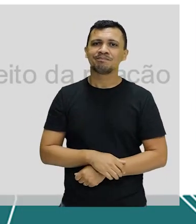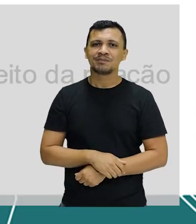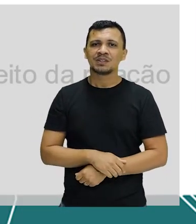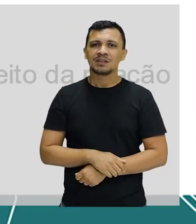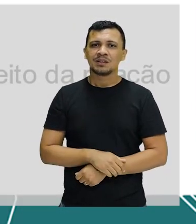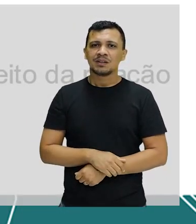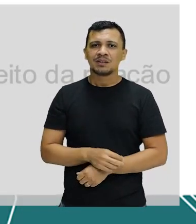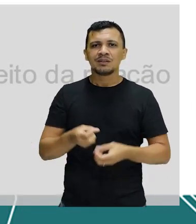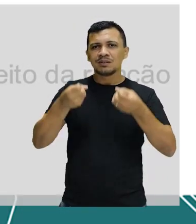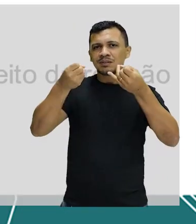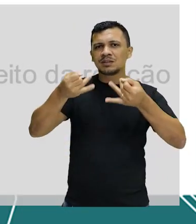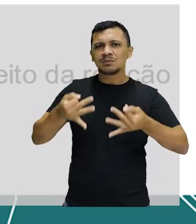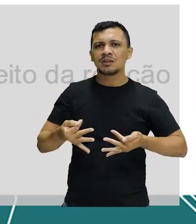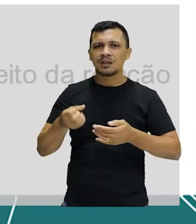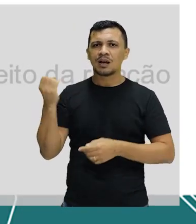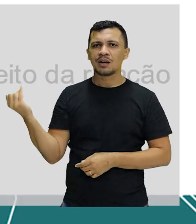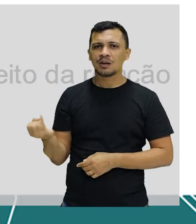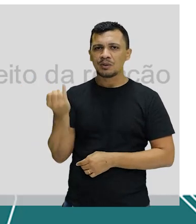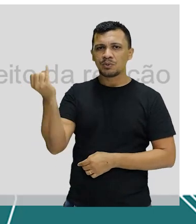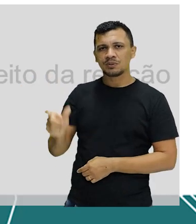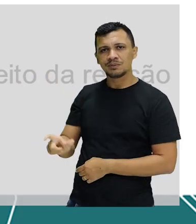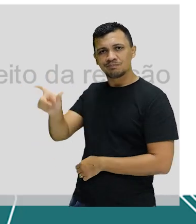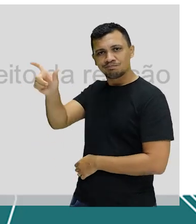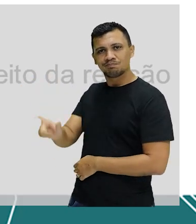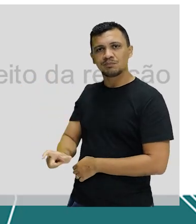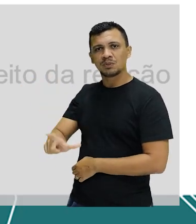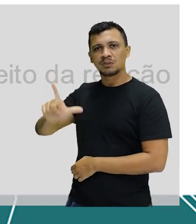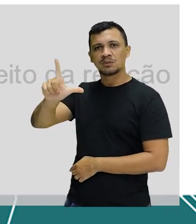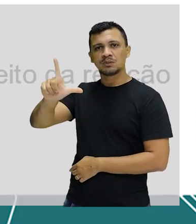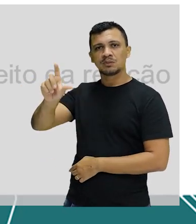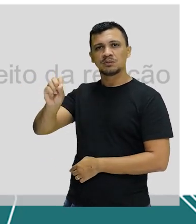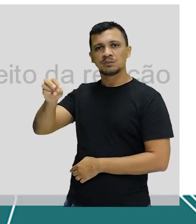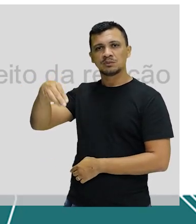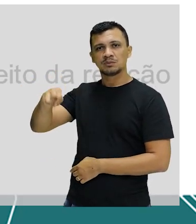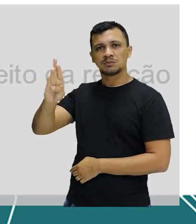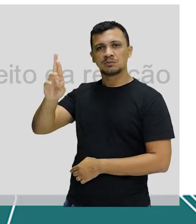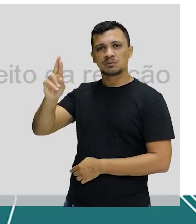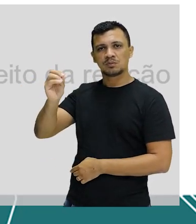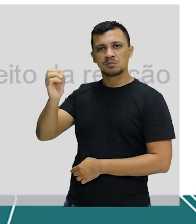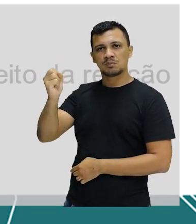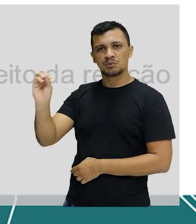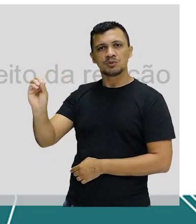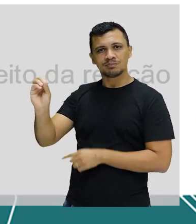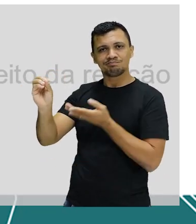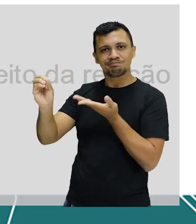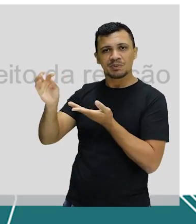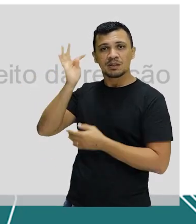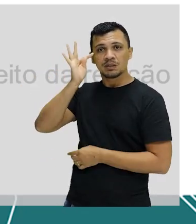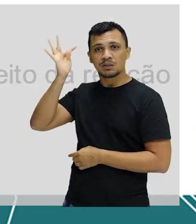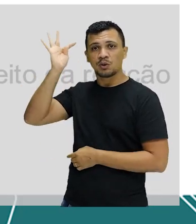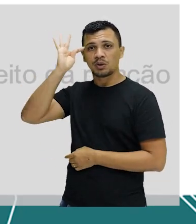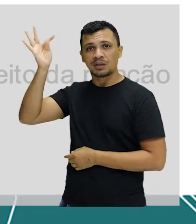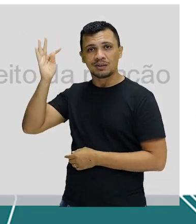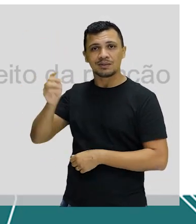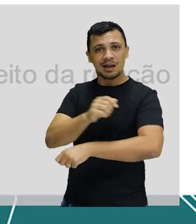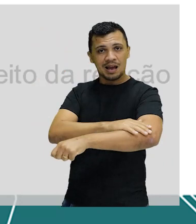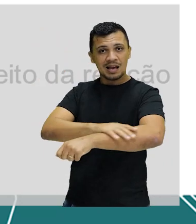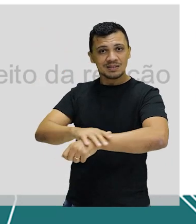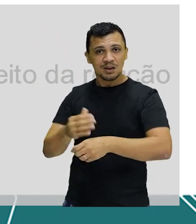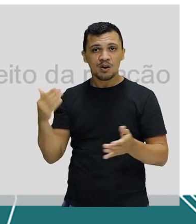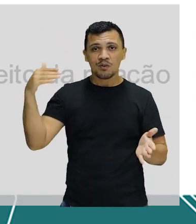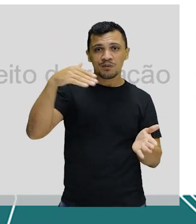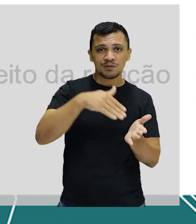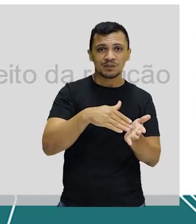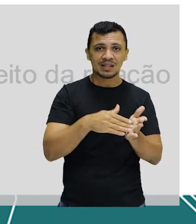a importância de Cesare Lombroso para as teorias raciais do final do século XIX. Lombroso é